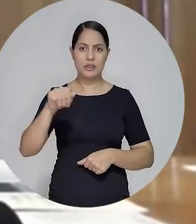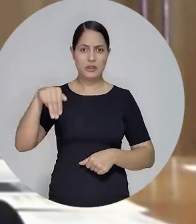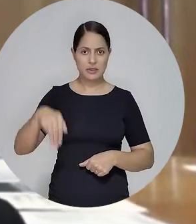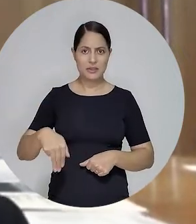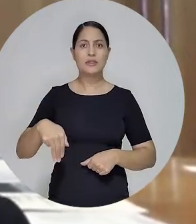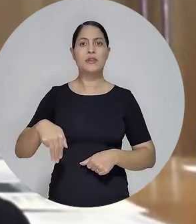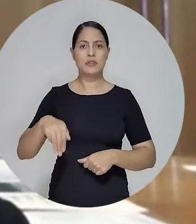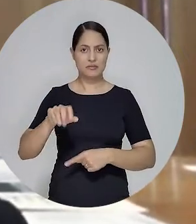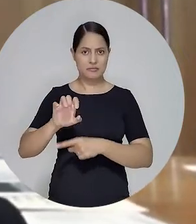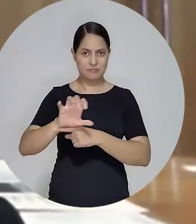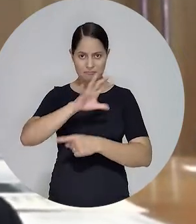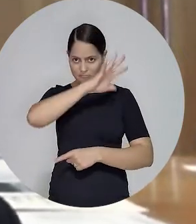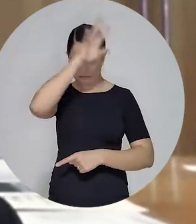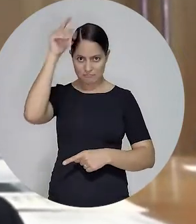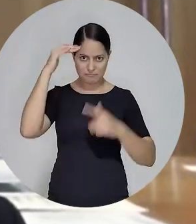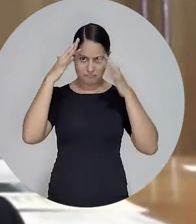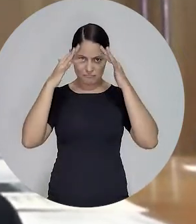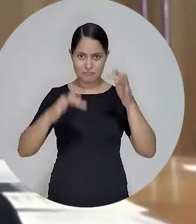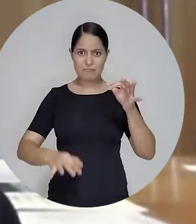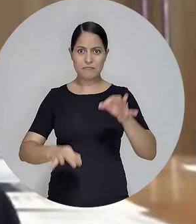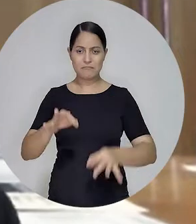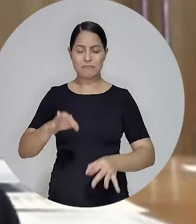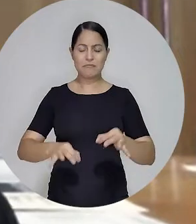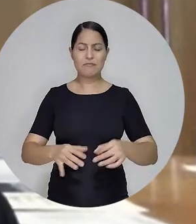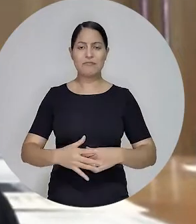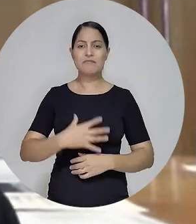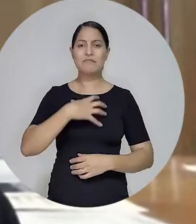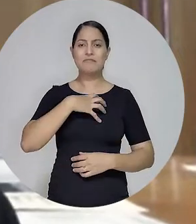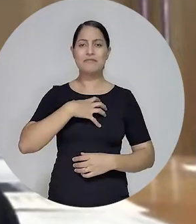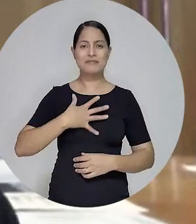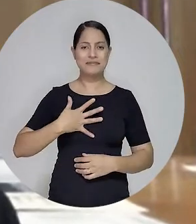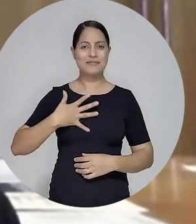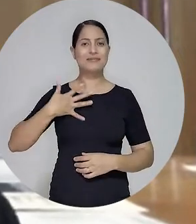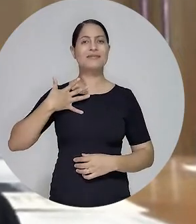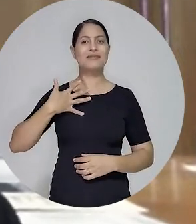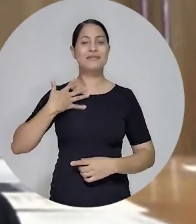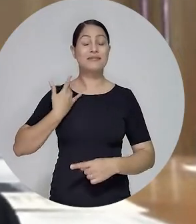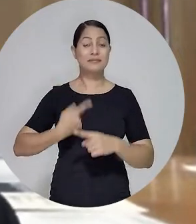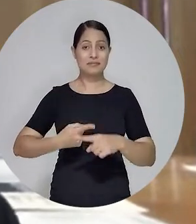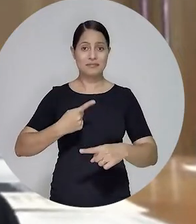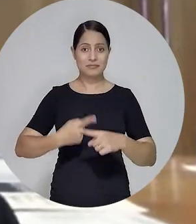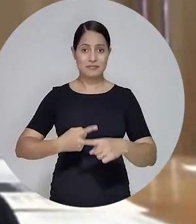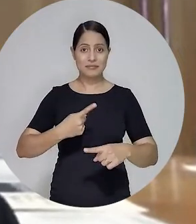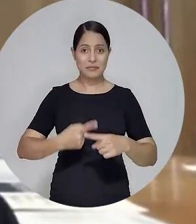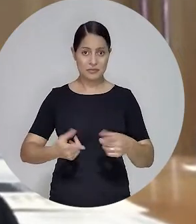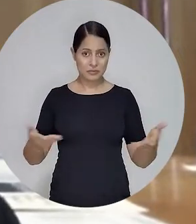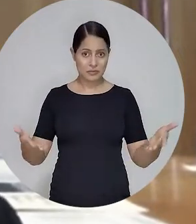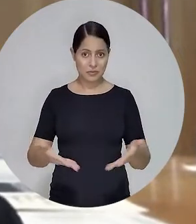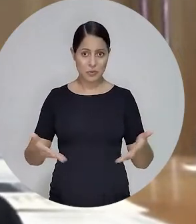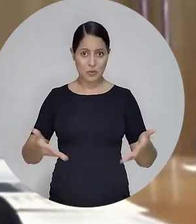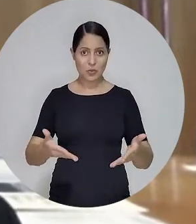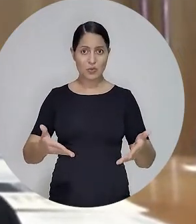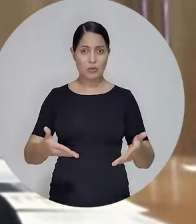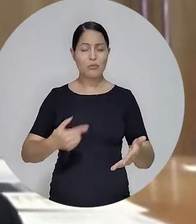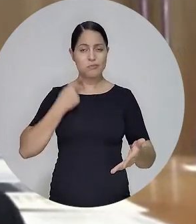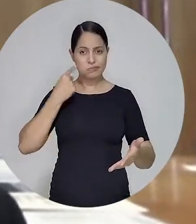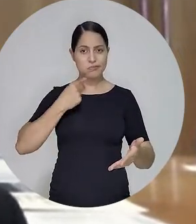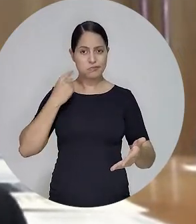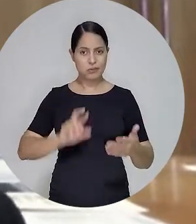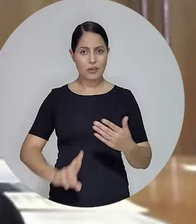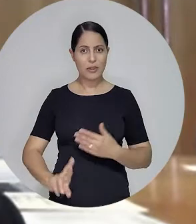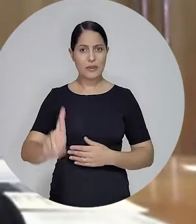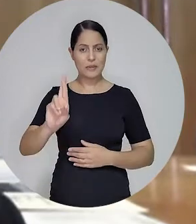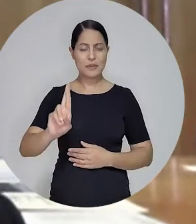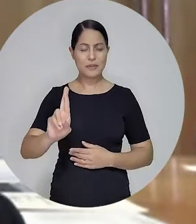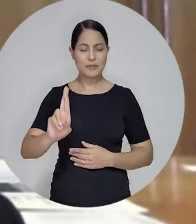Amazonas. Sinto-me honrado também, sobretudo, em representar a advocacia brasileira neste evento.